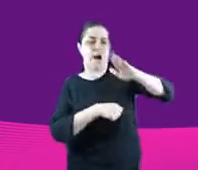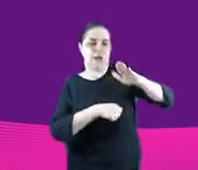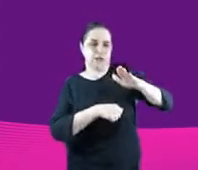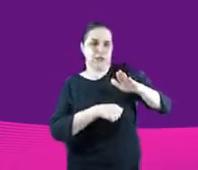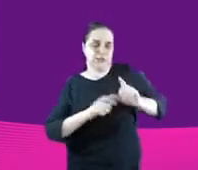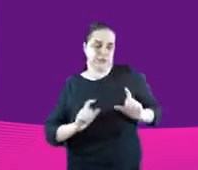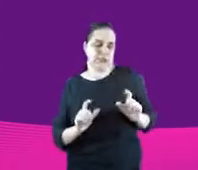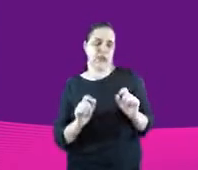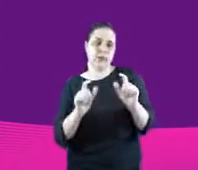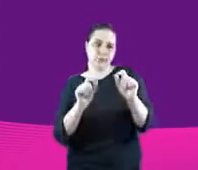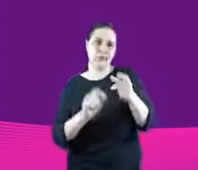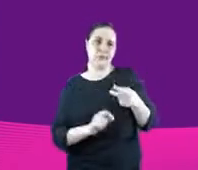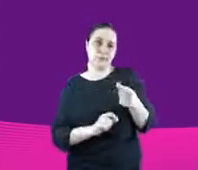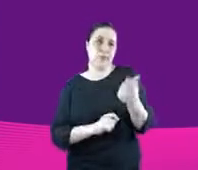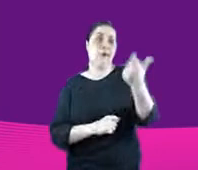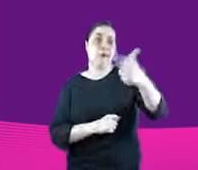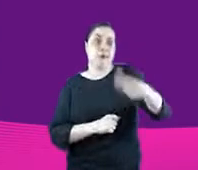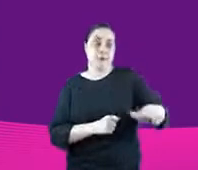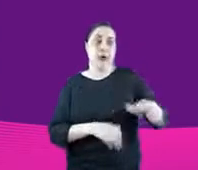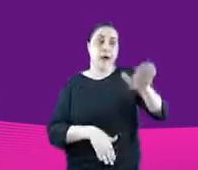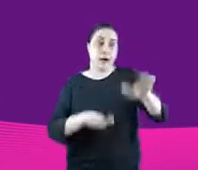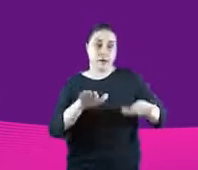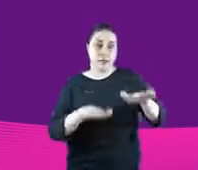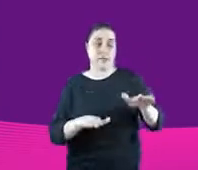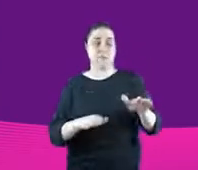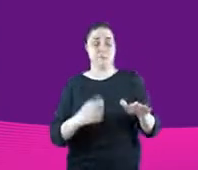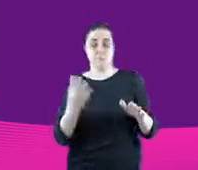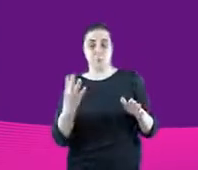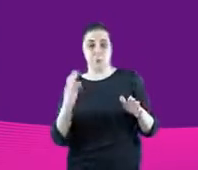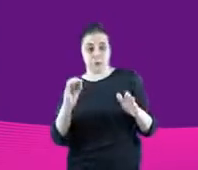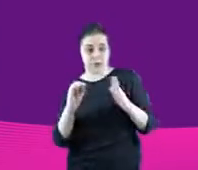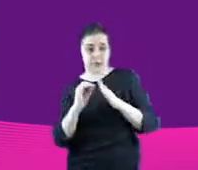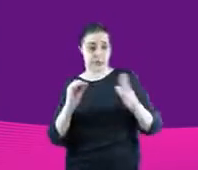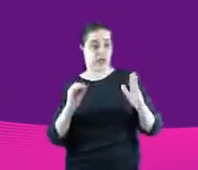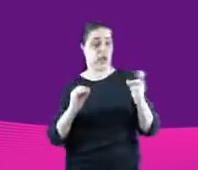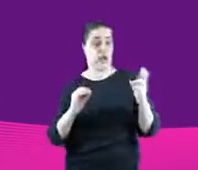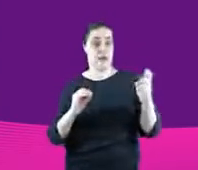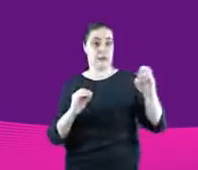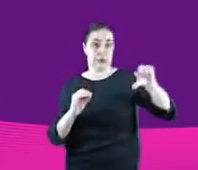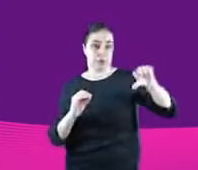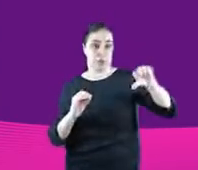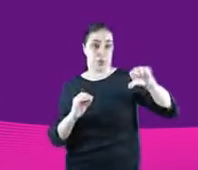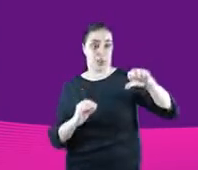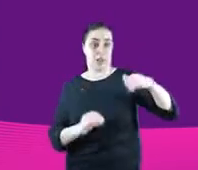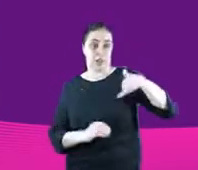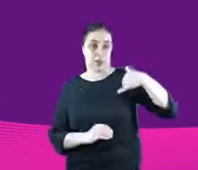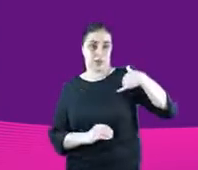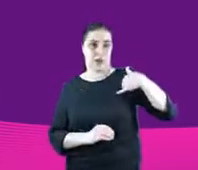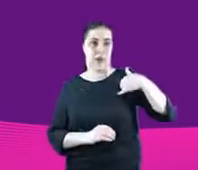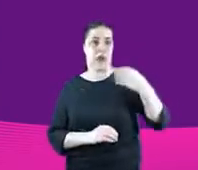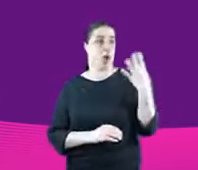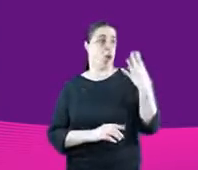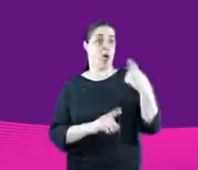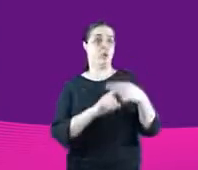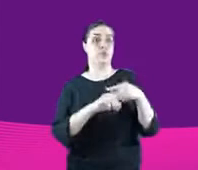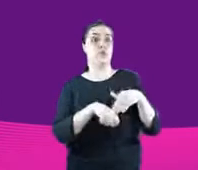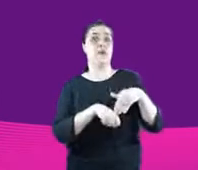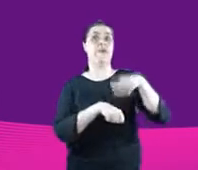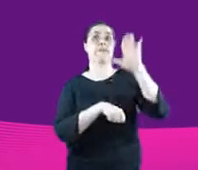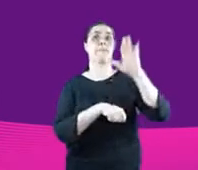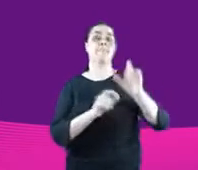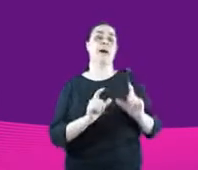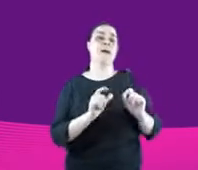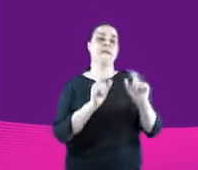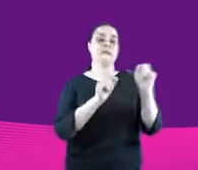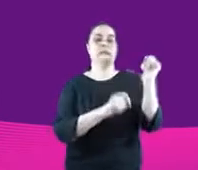câncer de mama, entre 40 e 59 anos, têm cerca de 4 vezes mais chance do que a população normal, que não